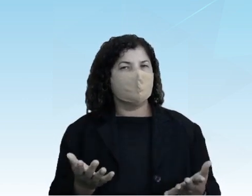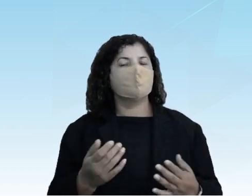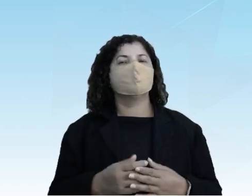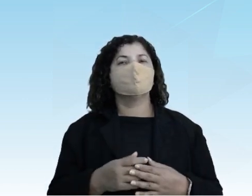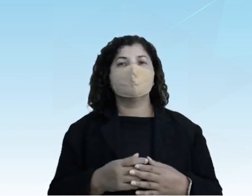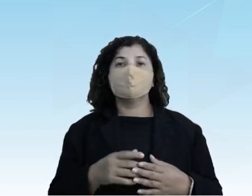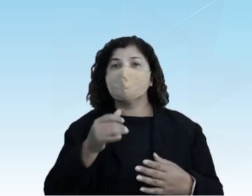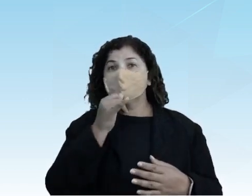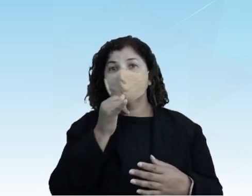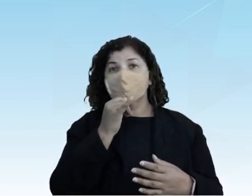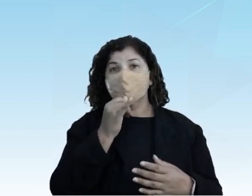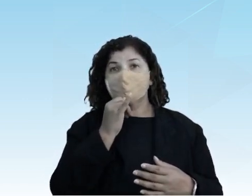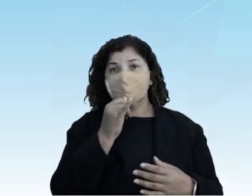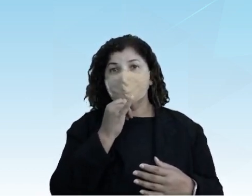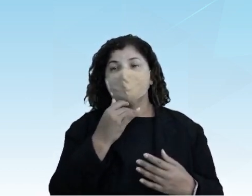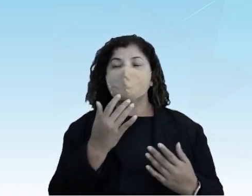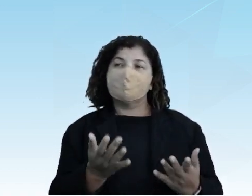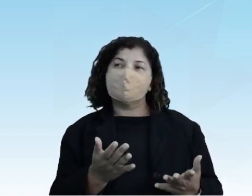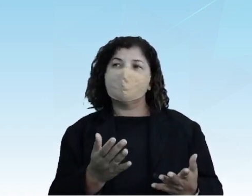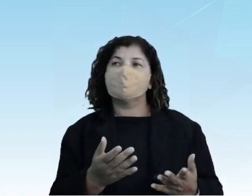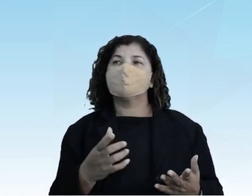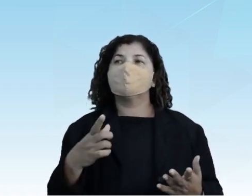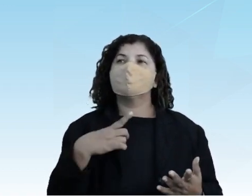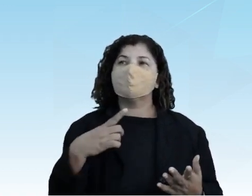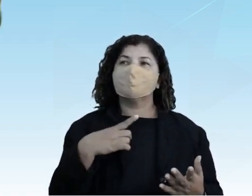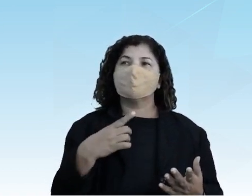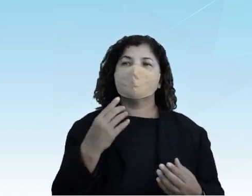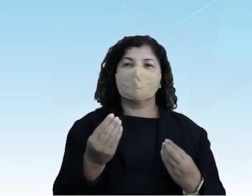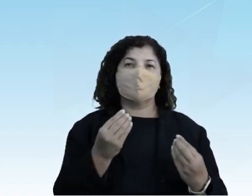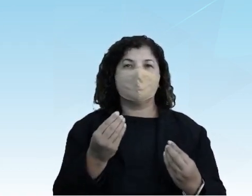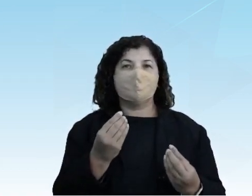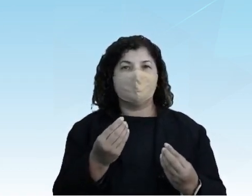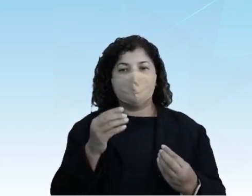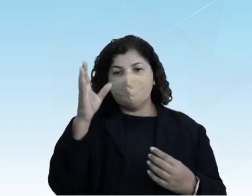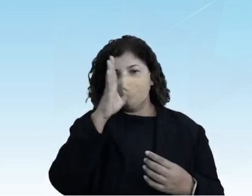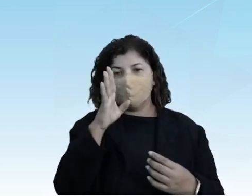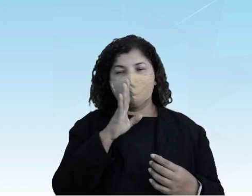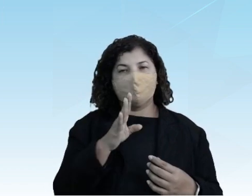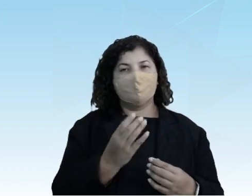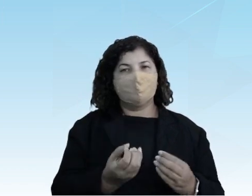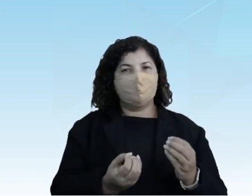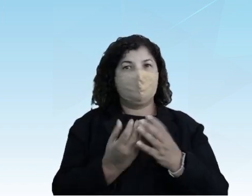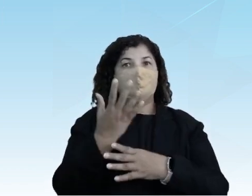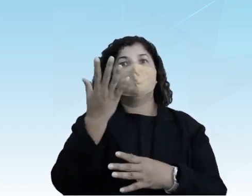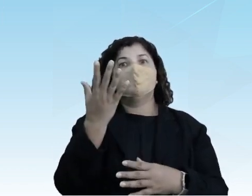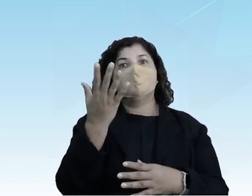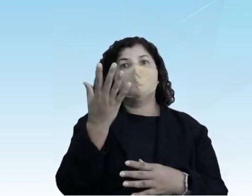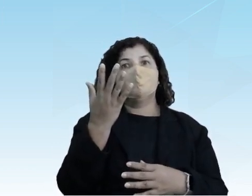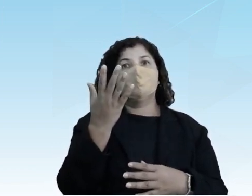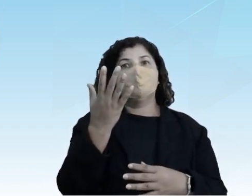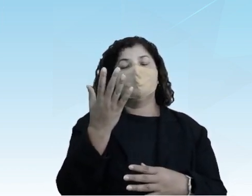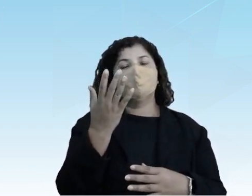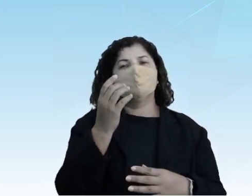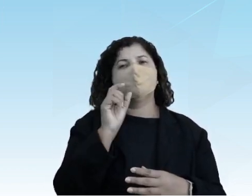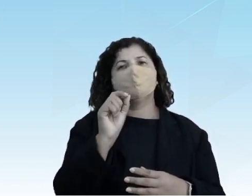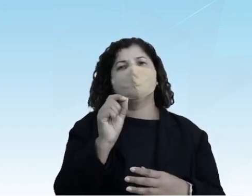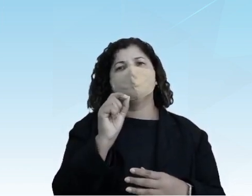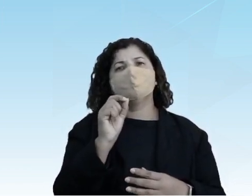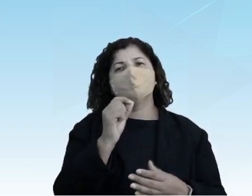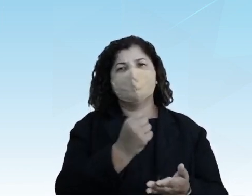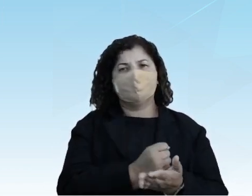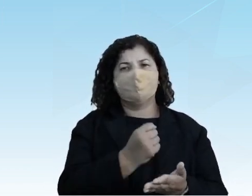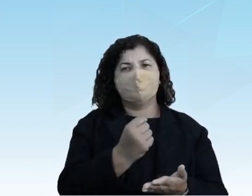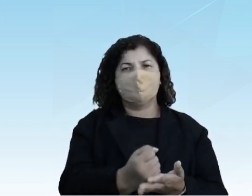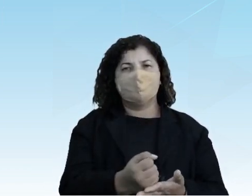como exemplo, né, pensemos, né, no descobrimento do Brasil, né? Então, qual o principal